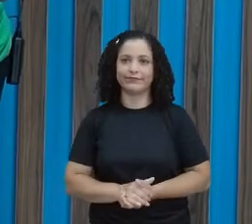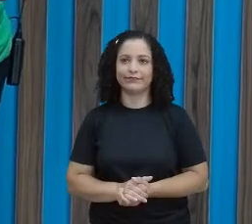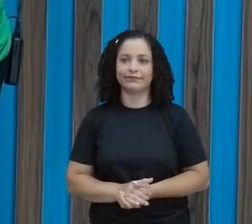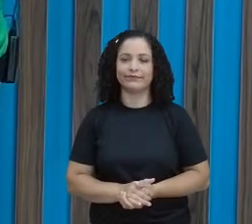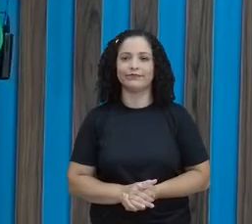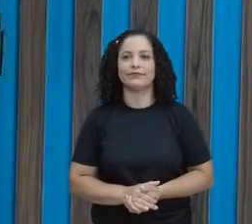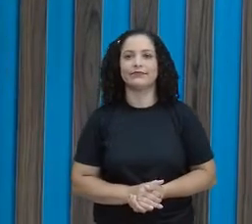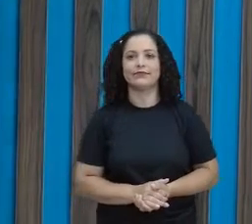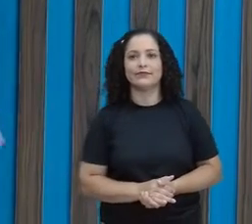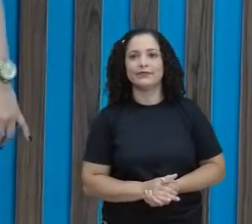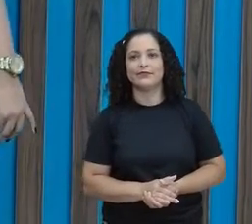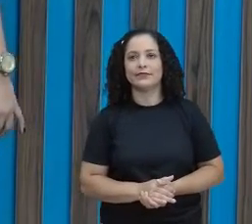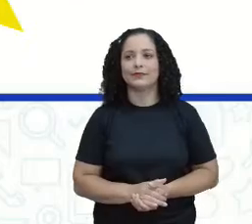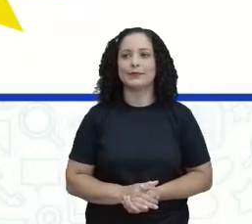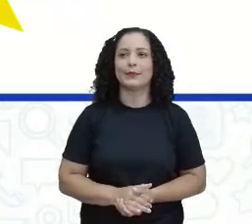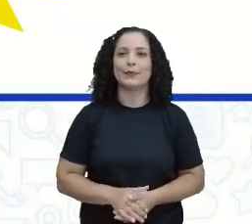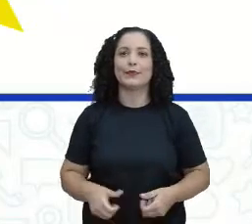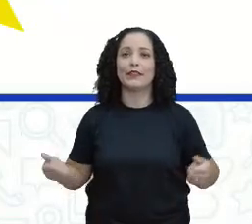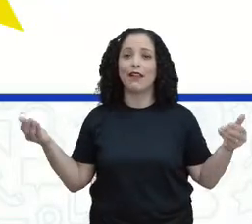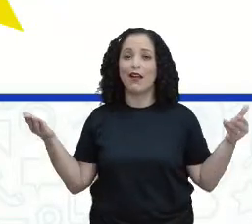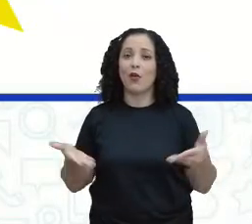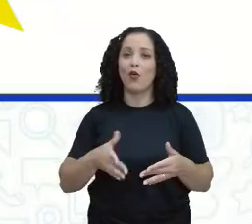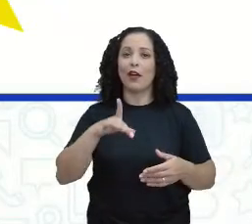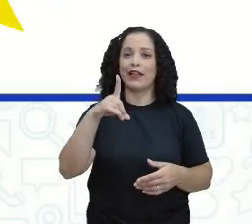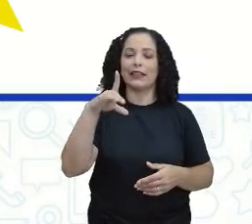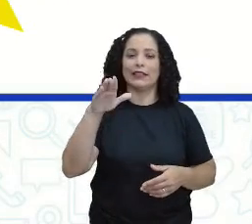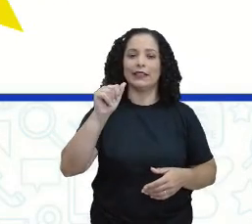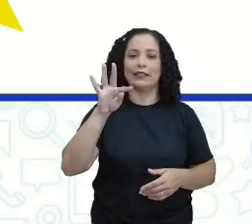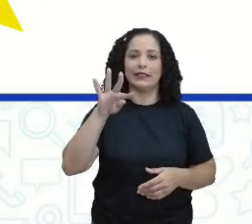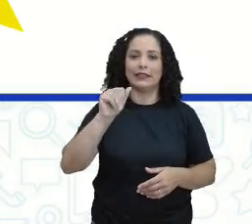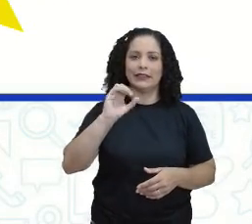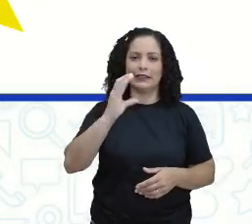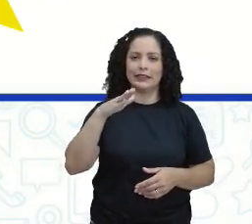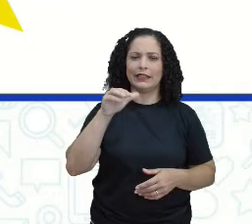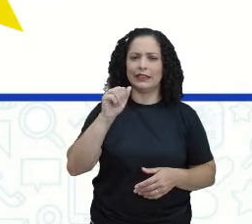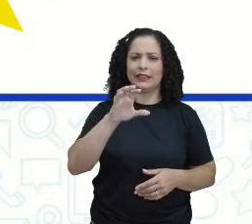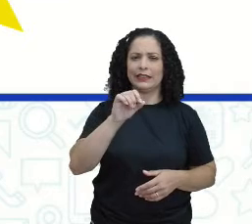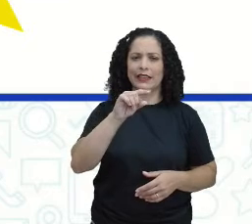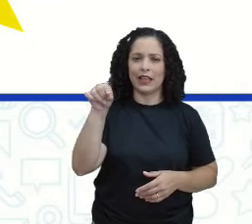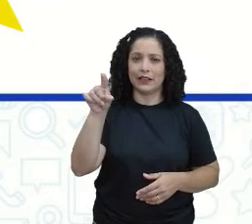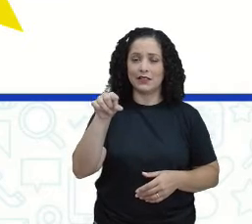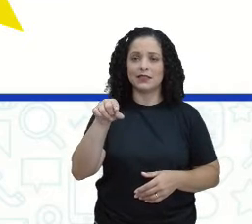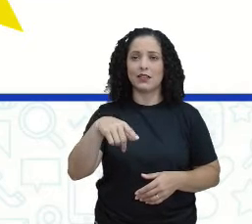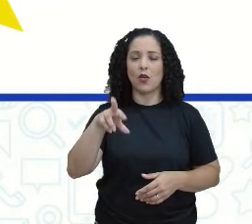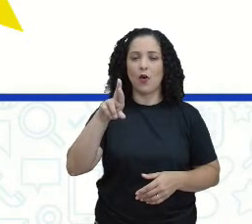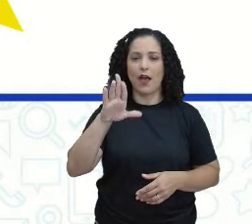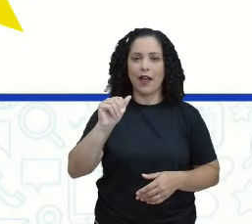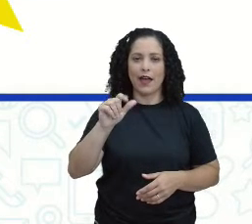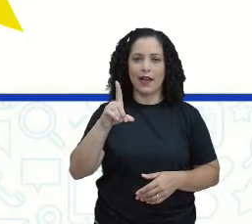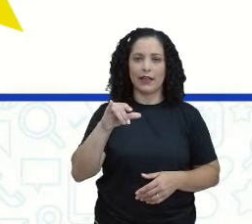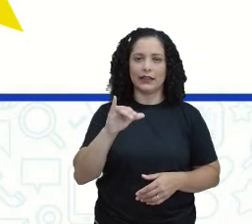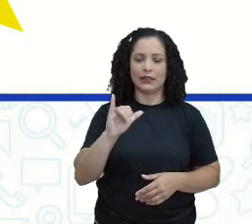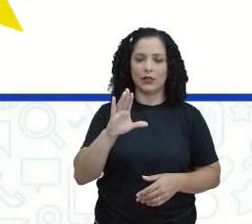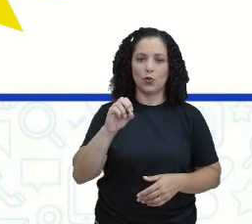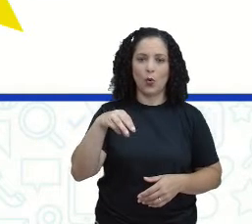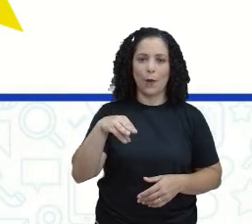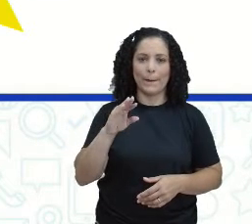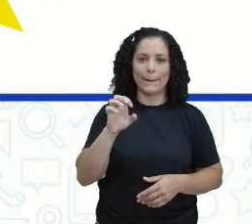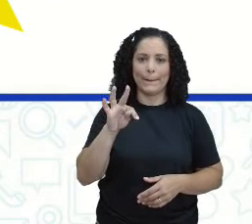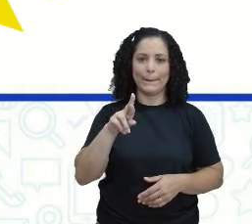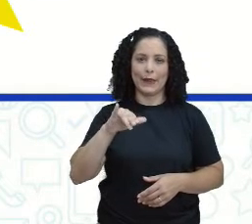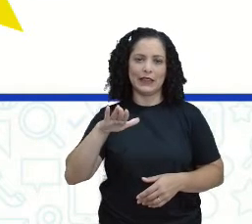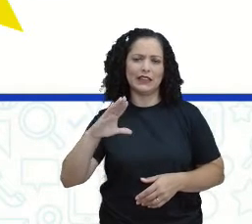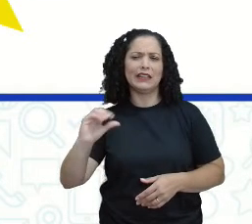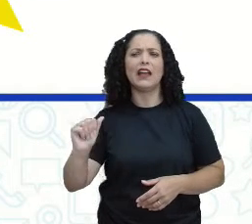ó. Agora a gente vai falar de datação radiométrica. Essa datação, gente, ela vai calcular a idade